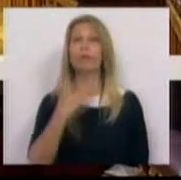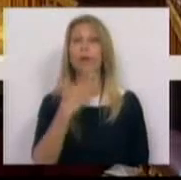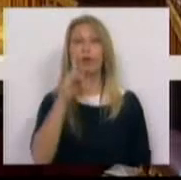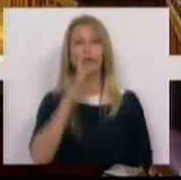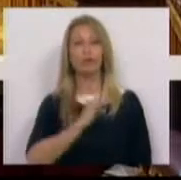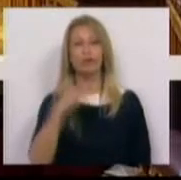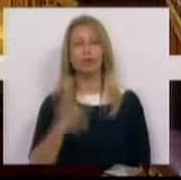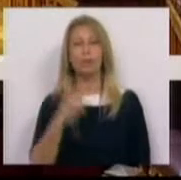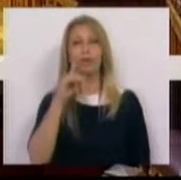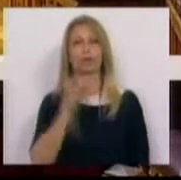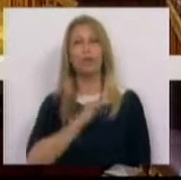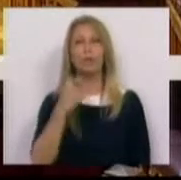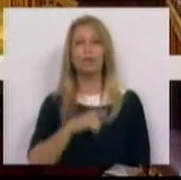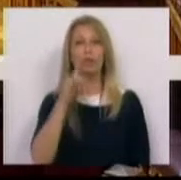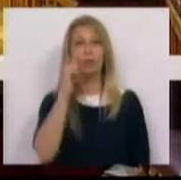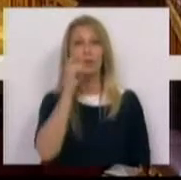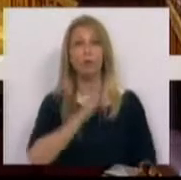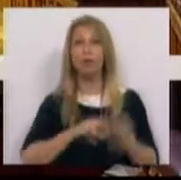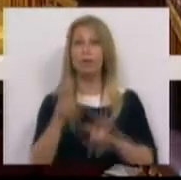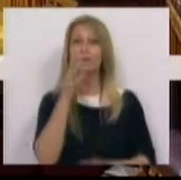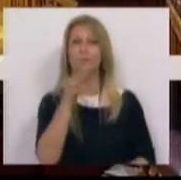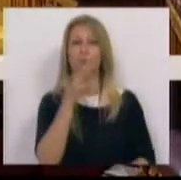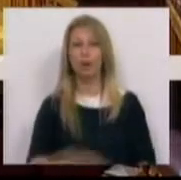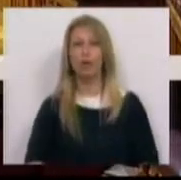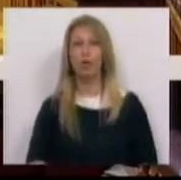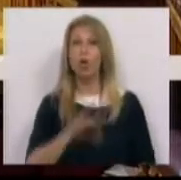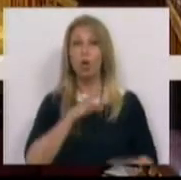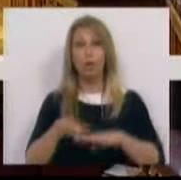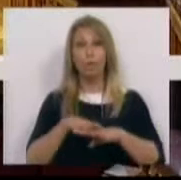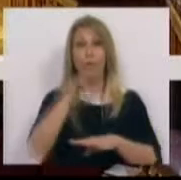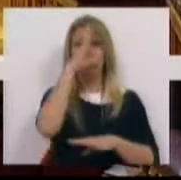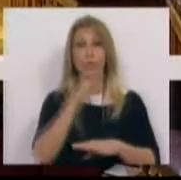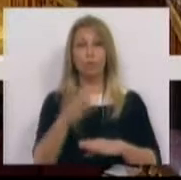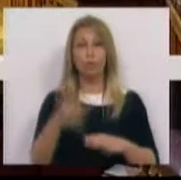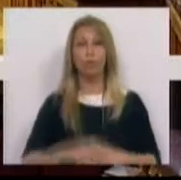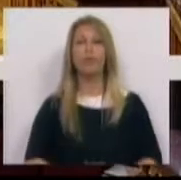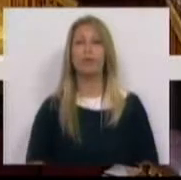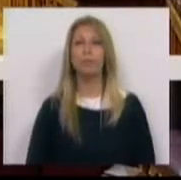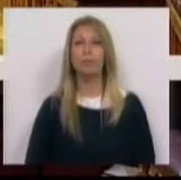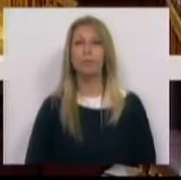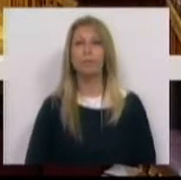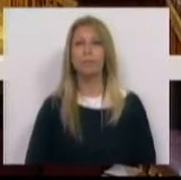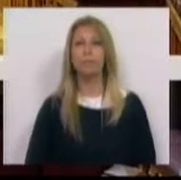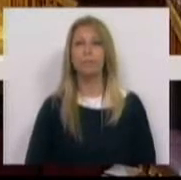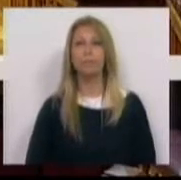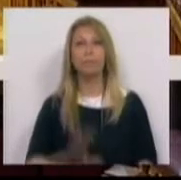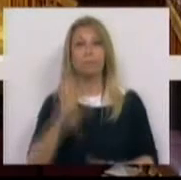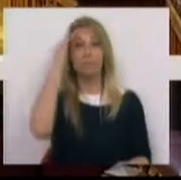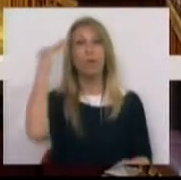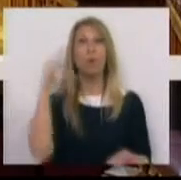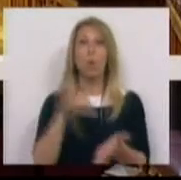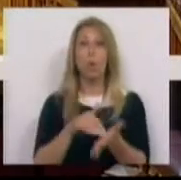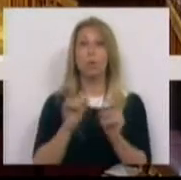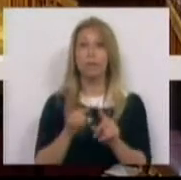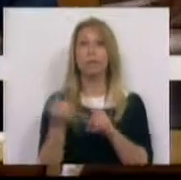Senhora Presidente, Senhora Presidente, Senhoras e Senhores Deputados, Senhores Membros do Governo, na conclusão